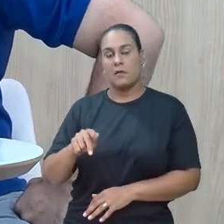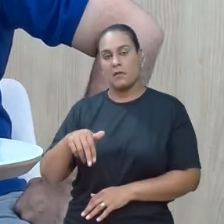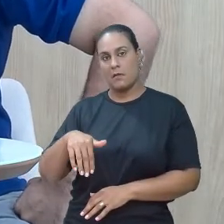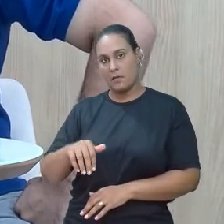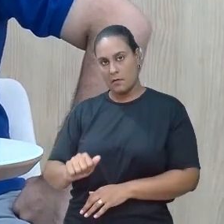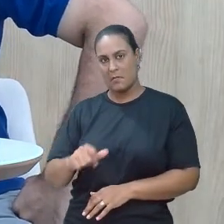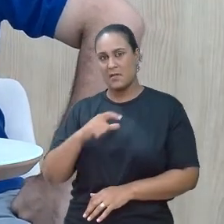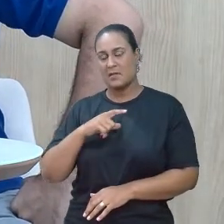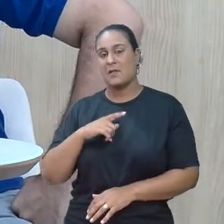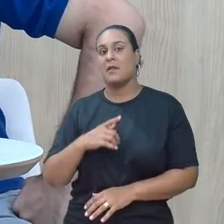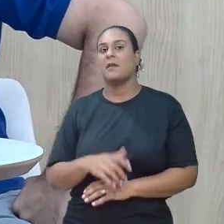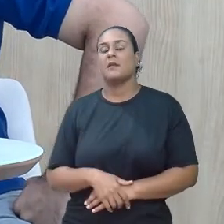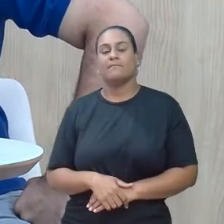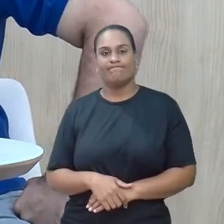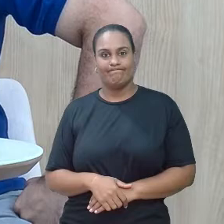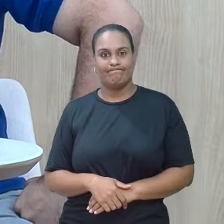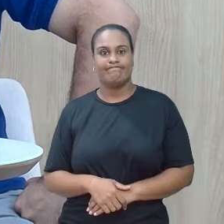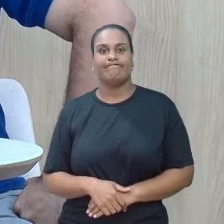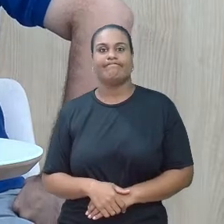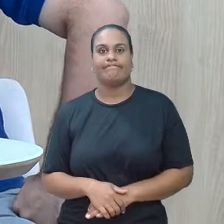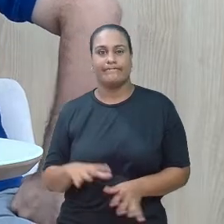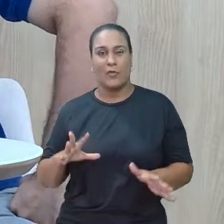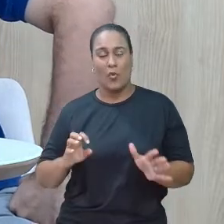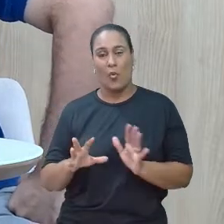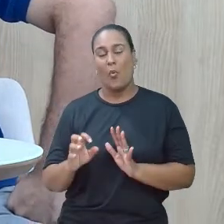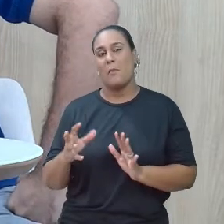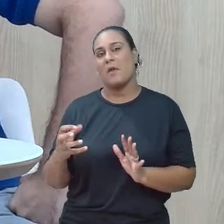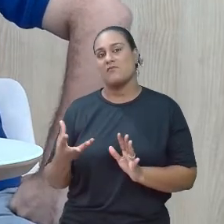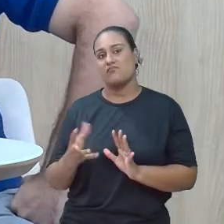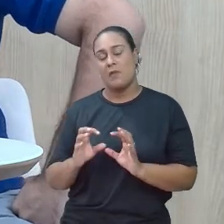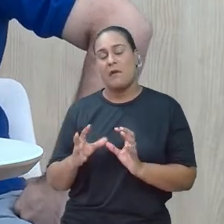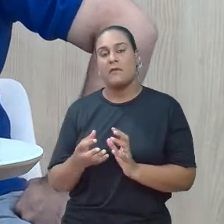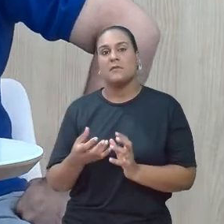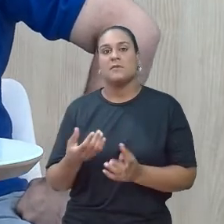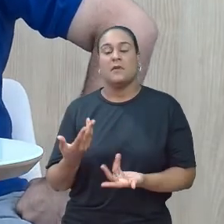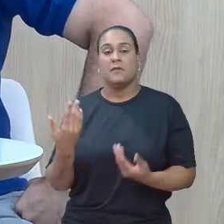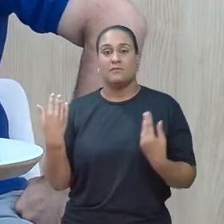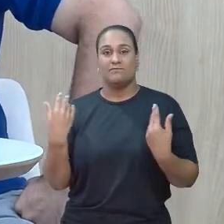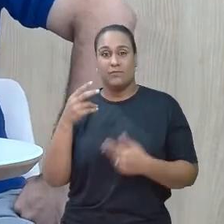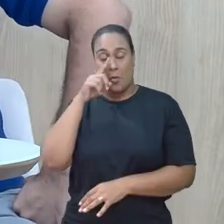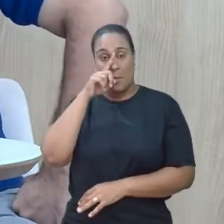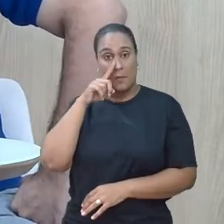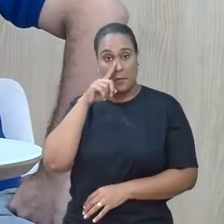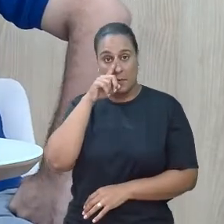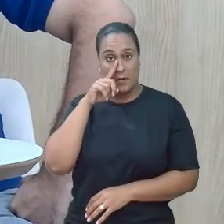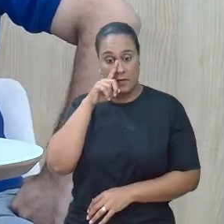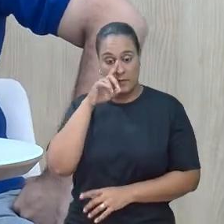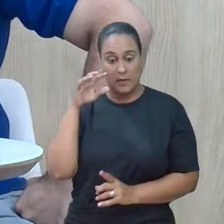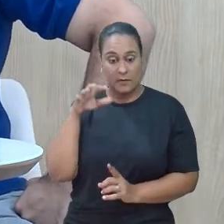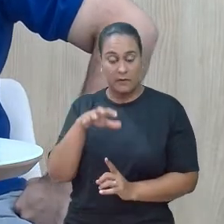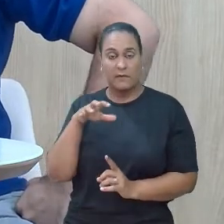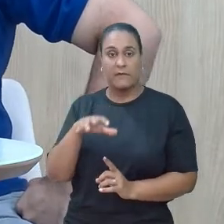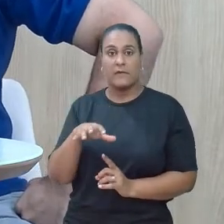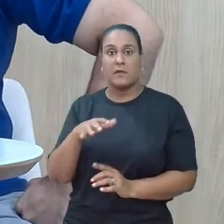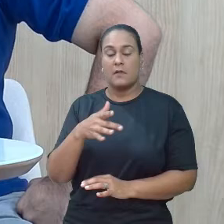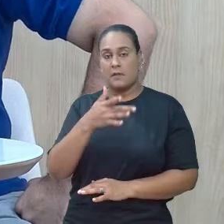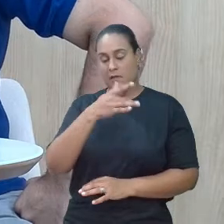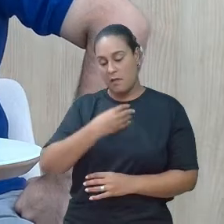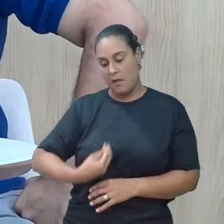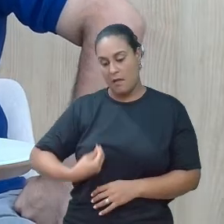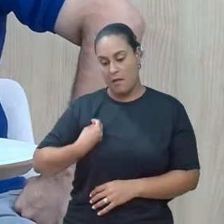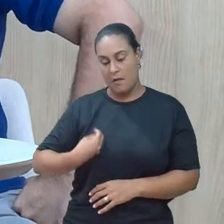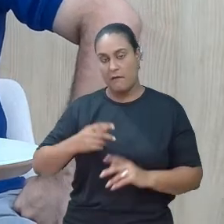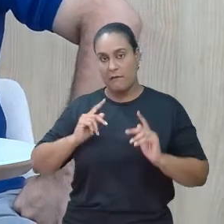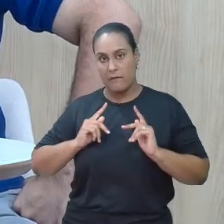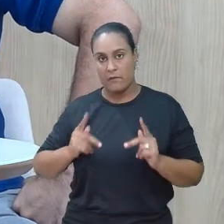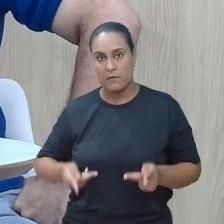com substâncias tóxicas, que aí vai interferir na vida humana. Por isso que é muito importante aquela questão, muita